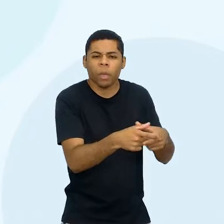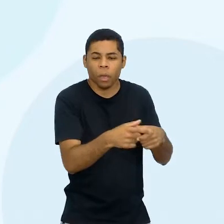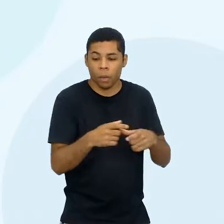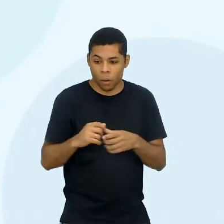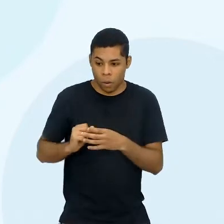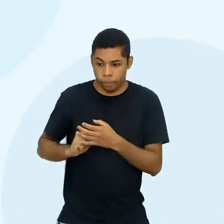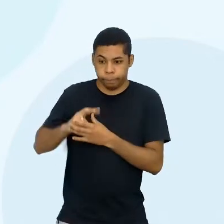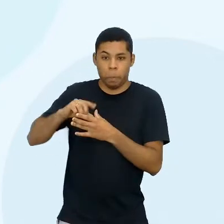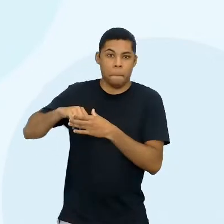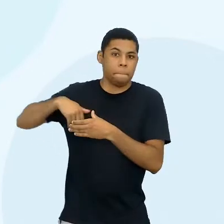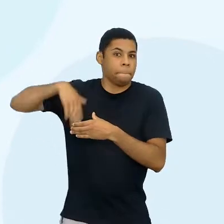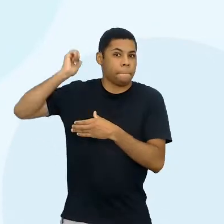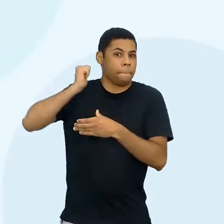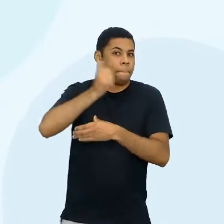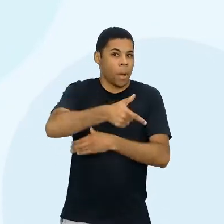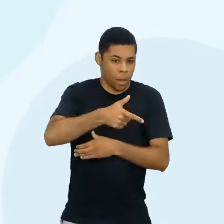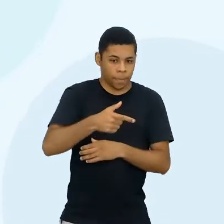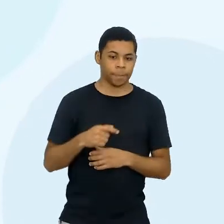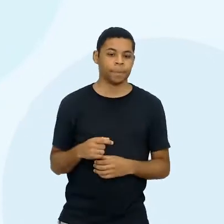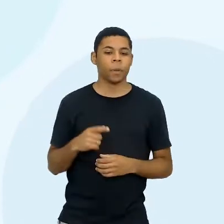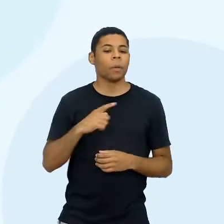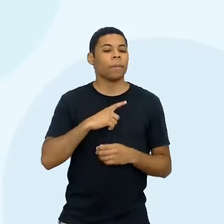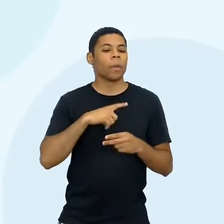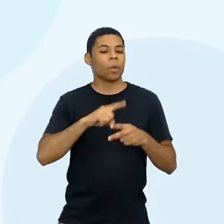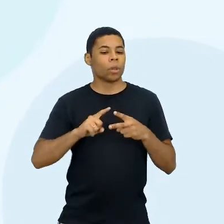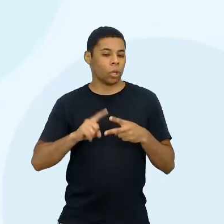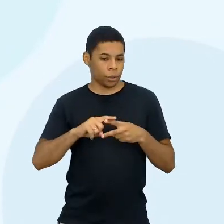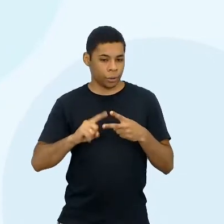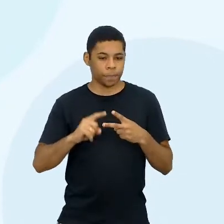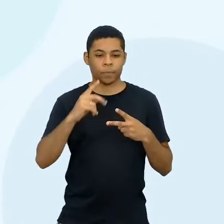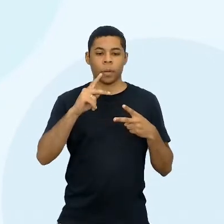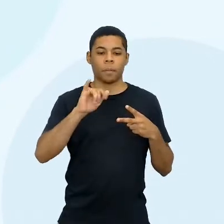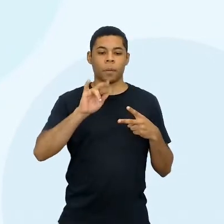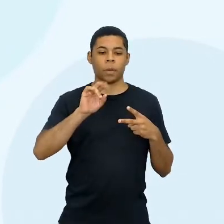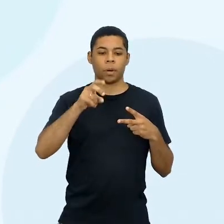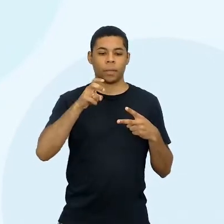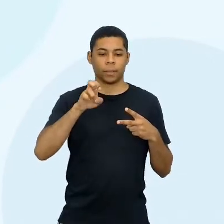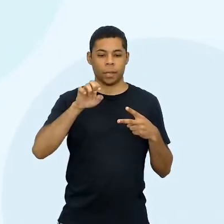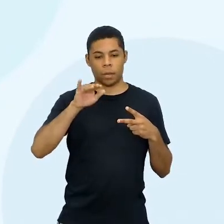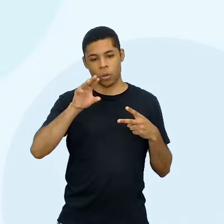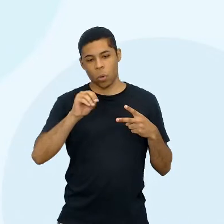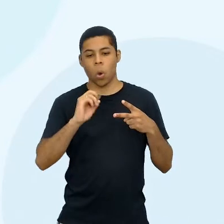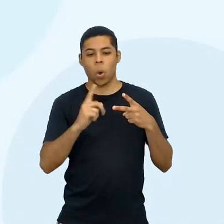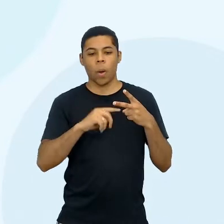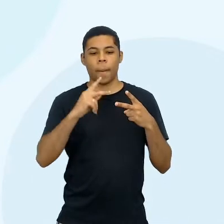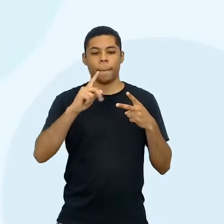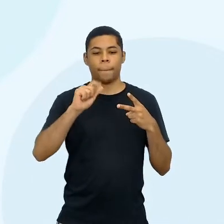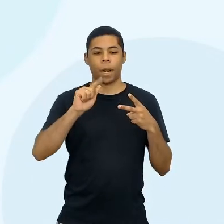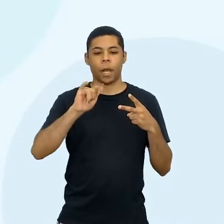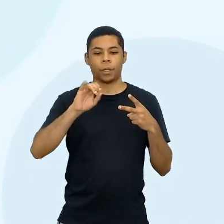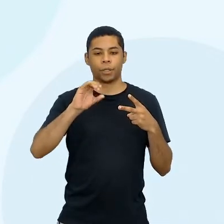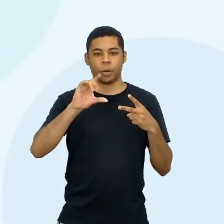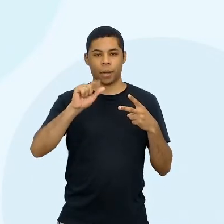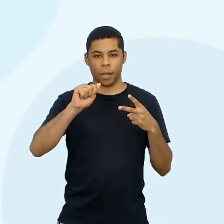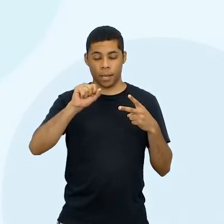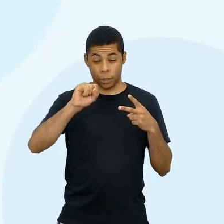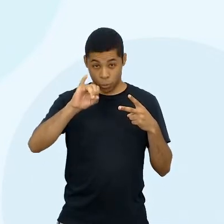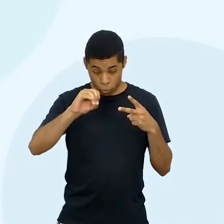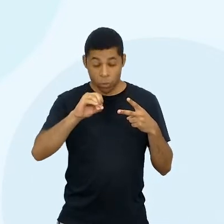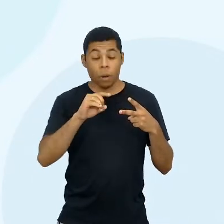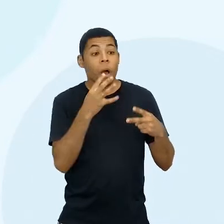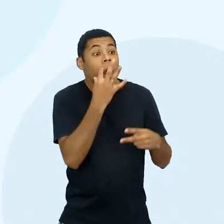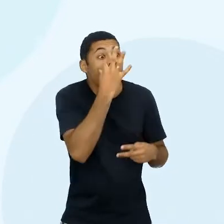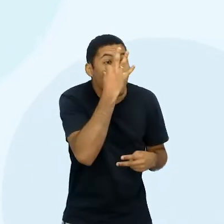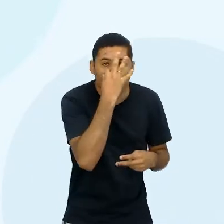por piroxênio e plagioclásio, mas não se consegue distinguir esses minerais a olho nu, apenas